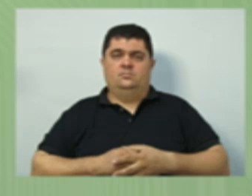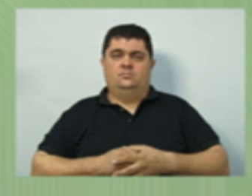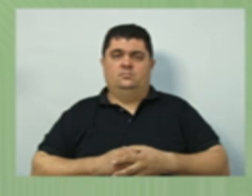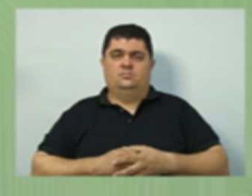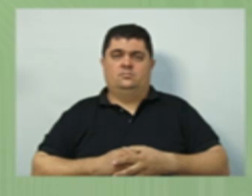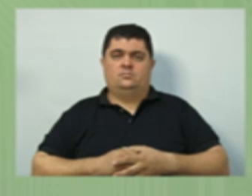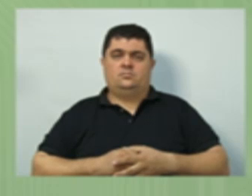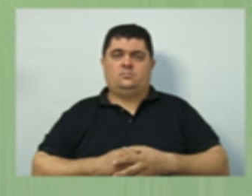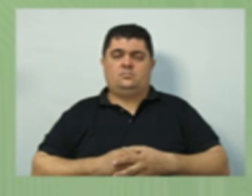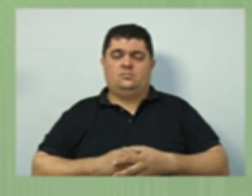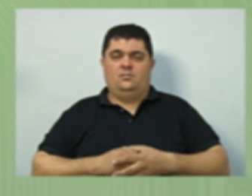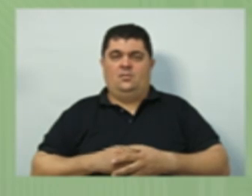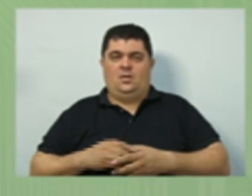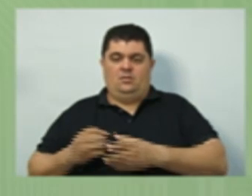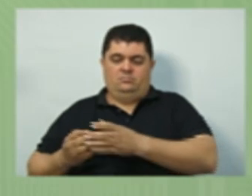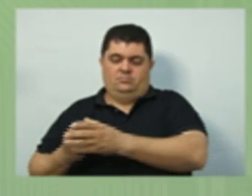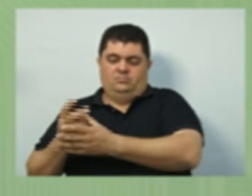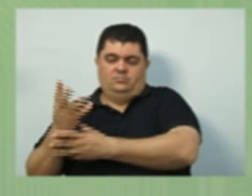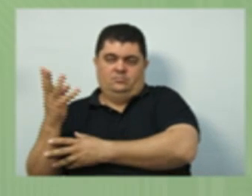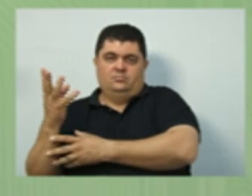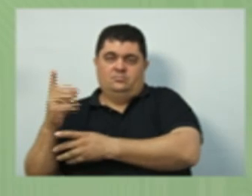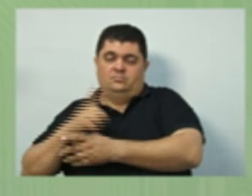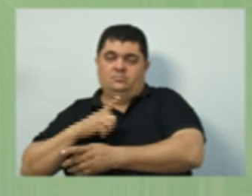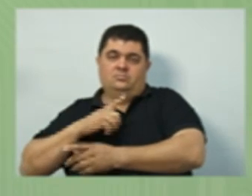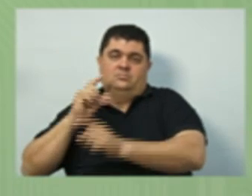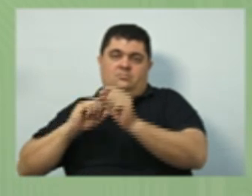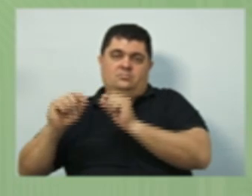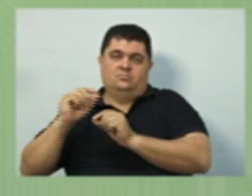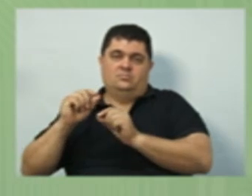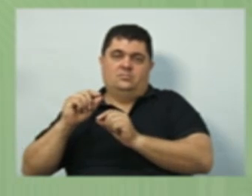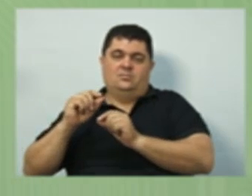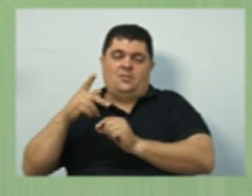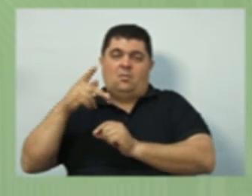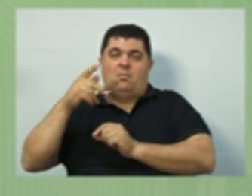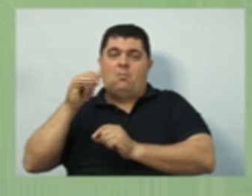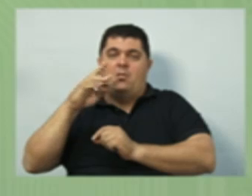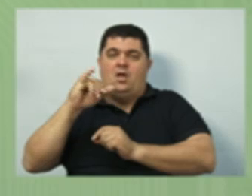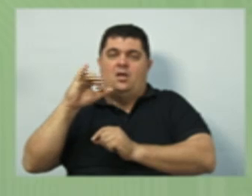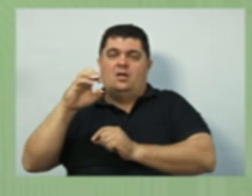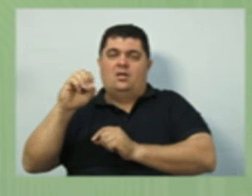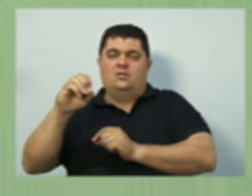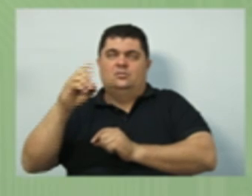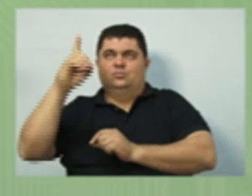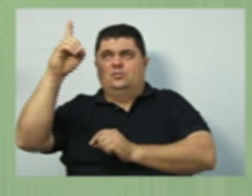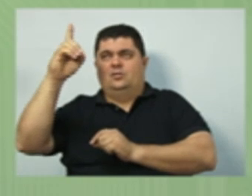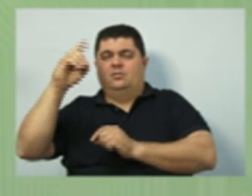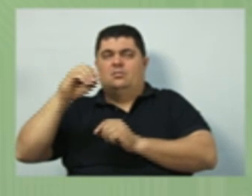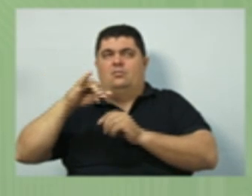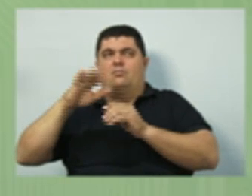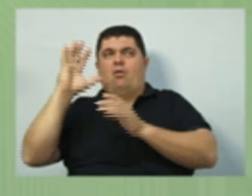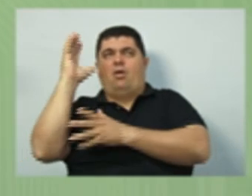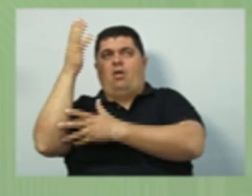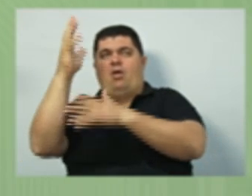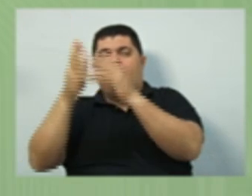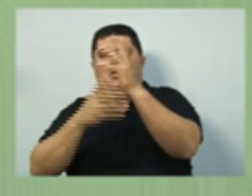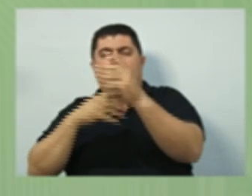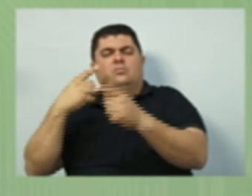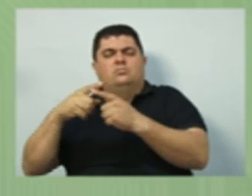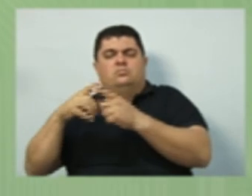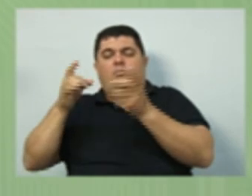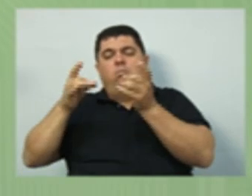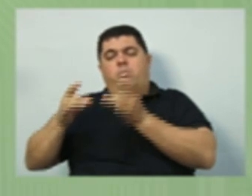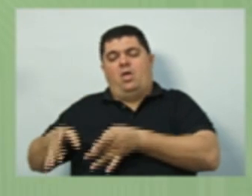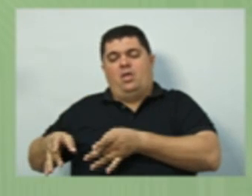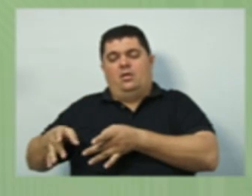No criacionismo, nós estávamos no paraíso. Vamos lembrar disso. Por que saímos do